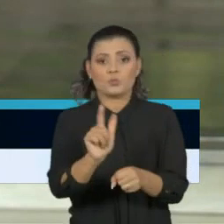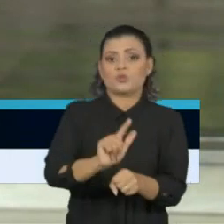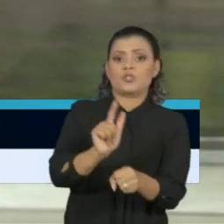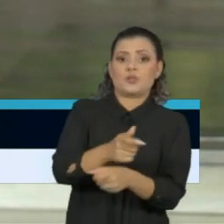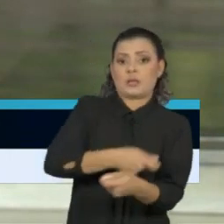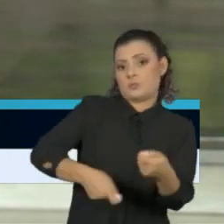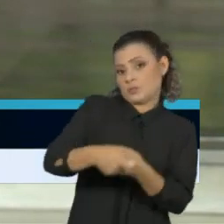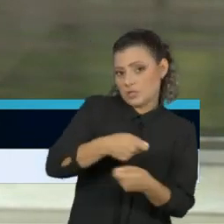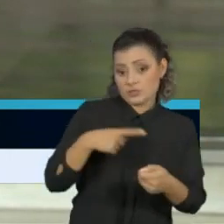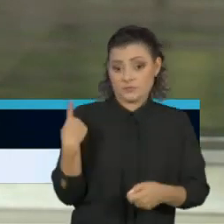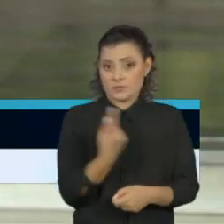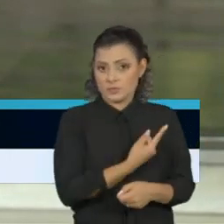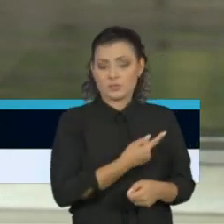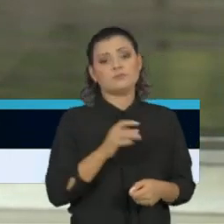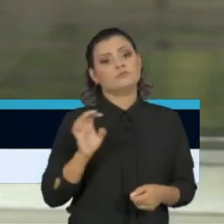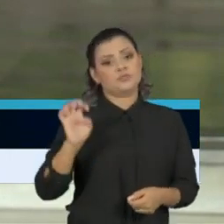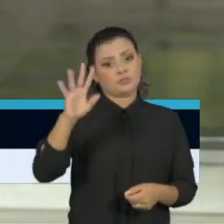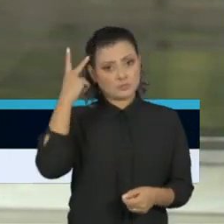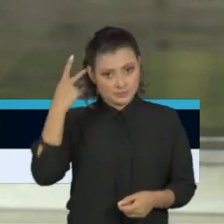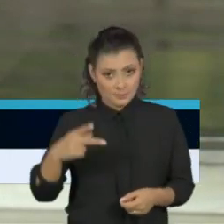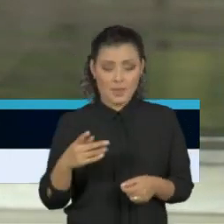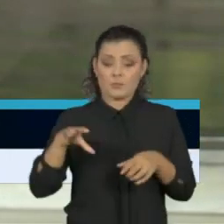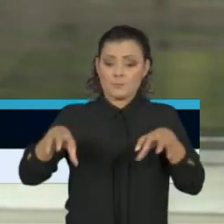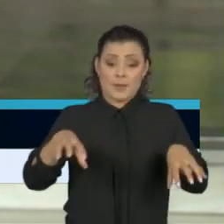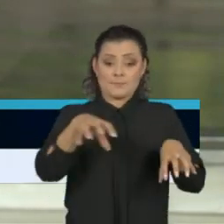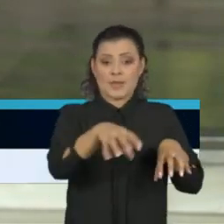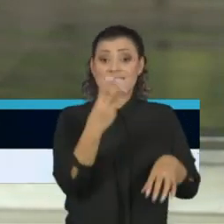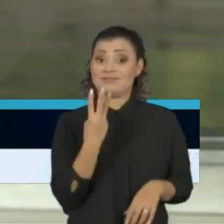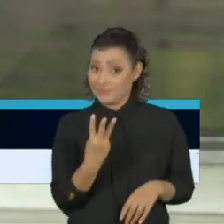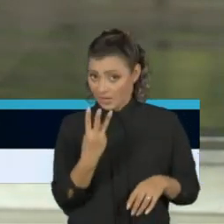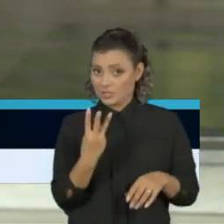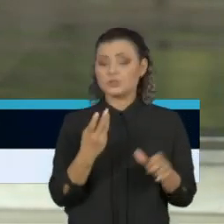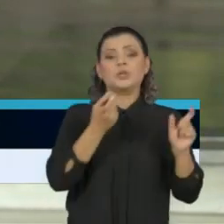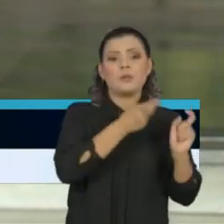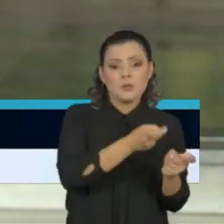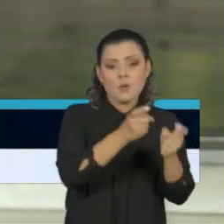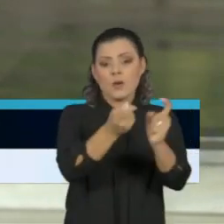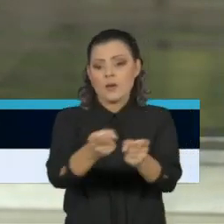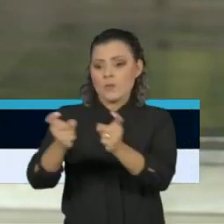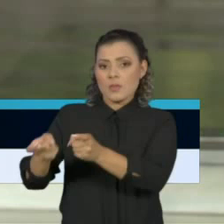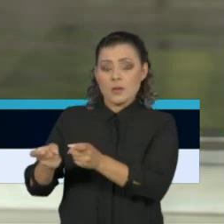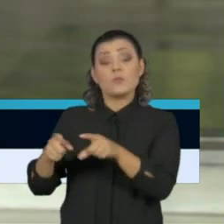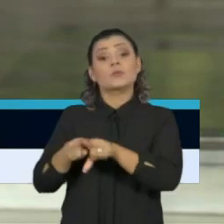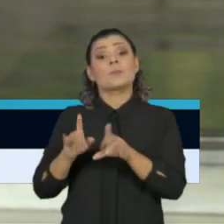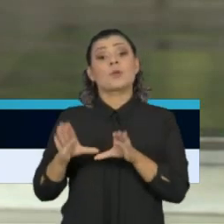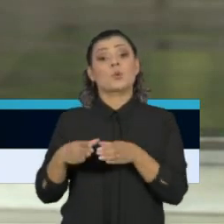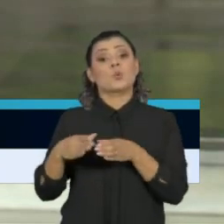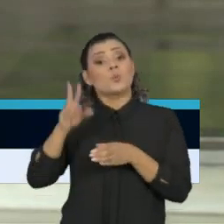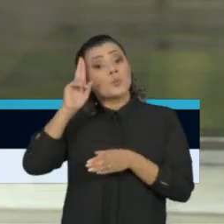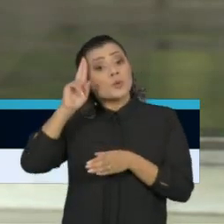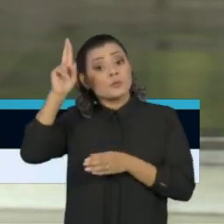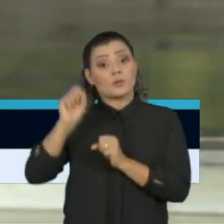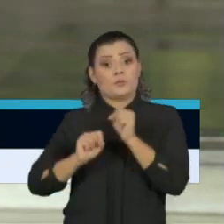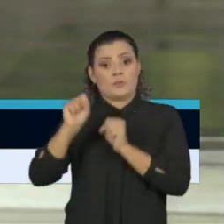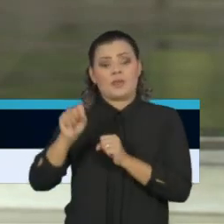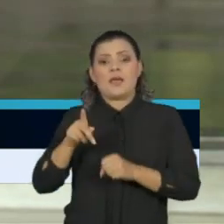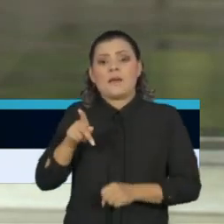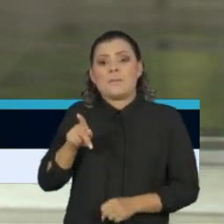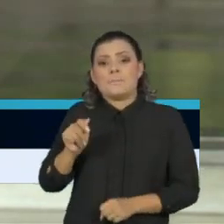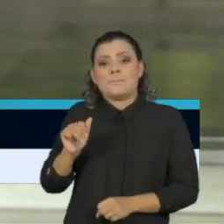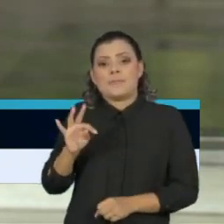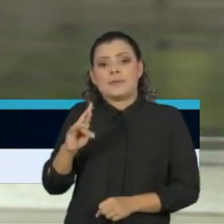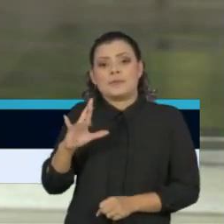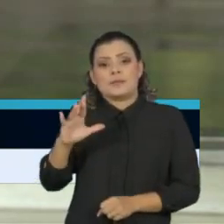Gestão Administrativa do Governo do Estado de São Paulo. E, circunstancialmente, também o Grupo Empresarial, que é liderado pela Patrícia Ellen e